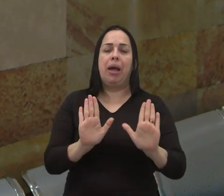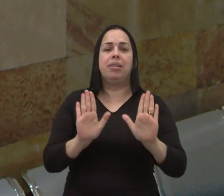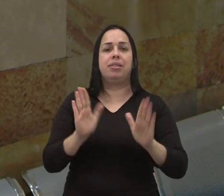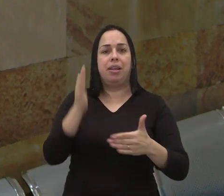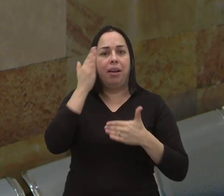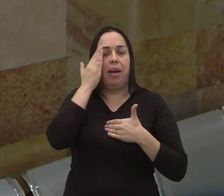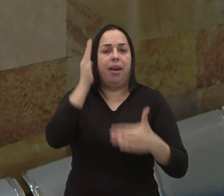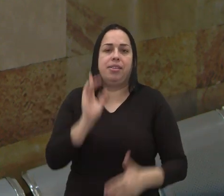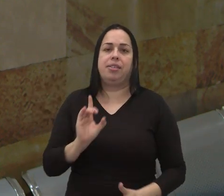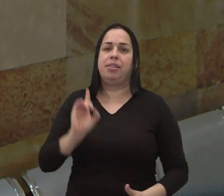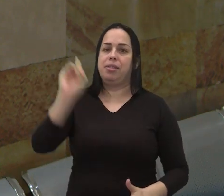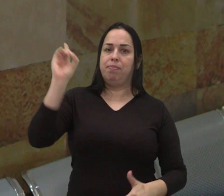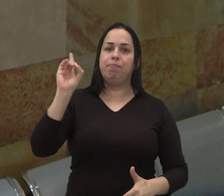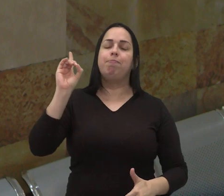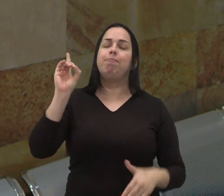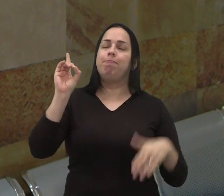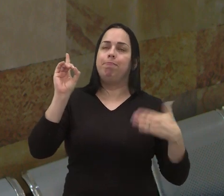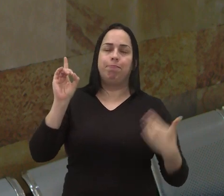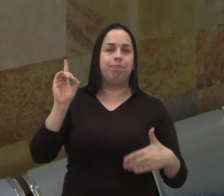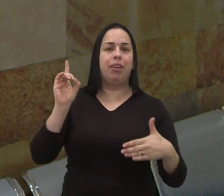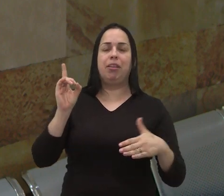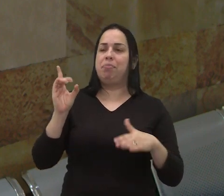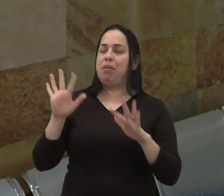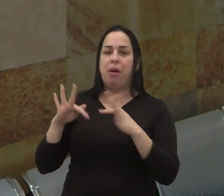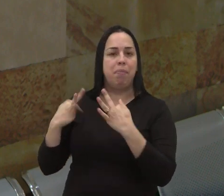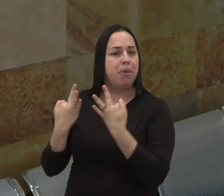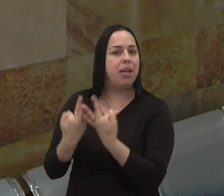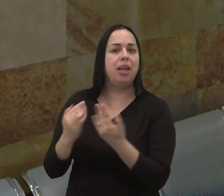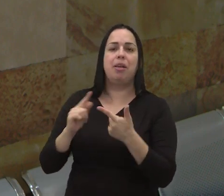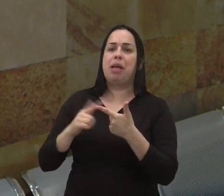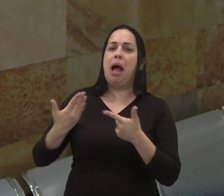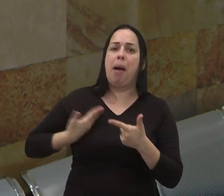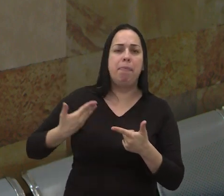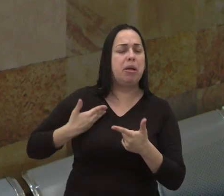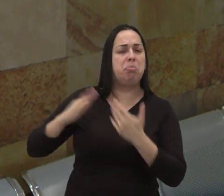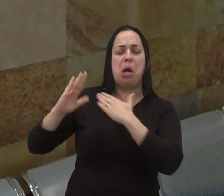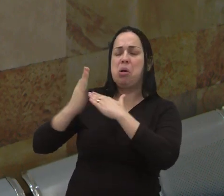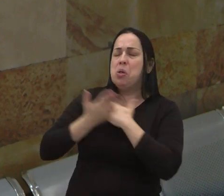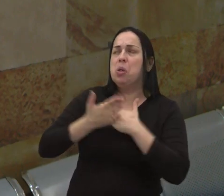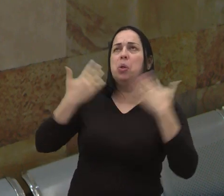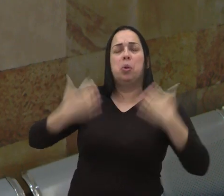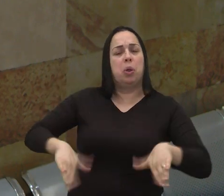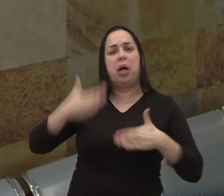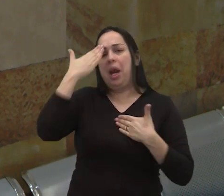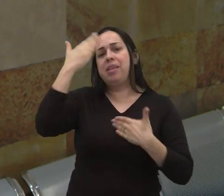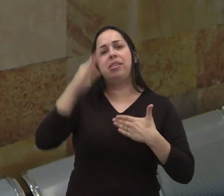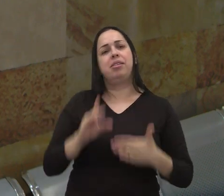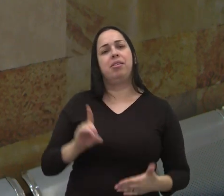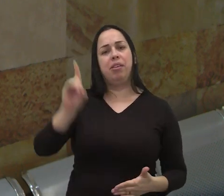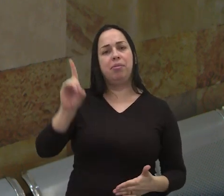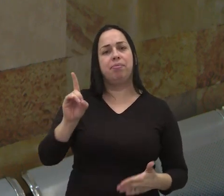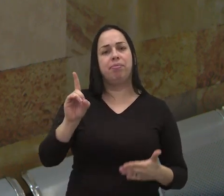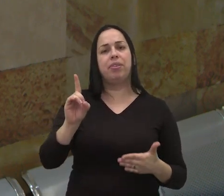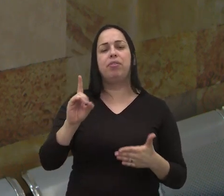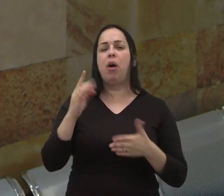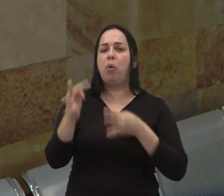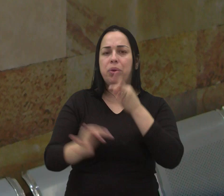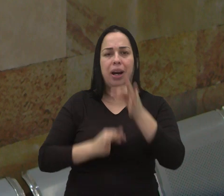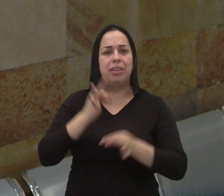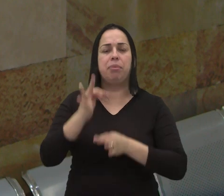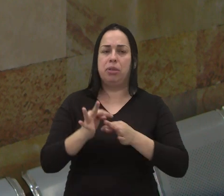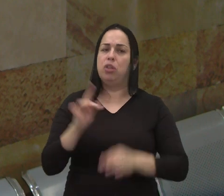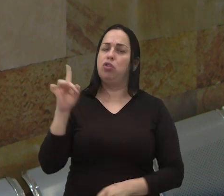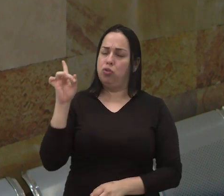sabe assim? E assim, graças a Deus, nesse ponto assim, todos foram maravilhosos comigo, família, amigos, todos, sabe assim?